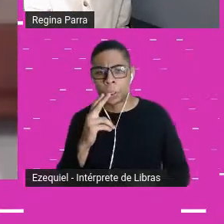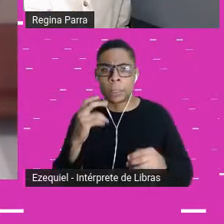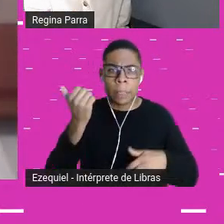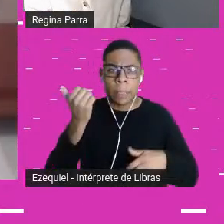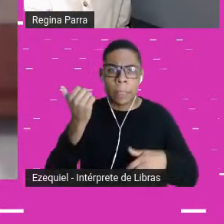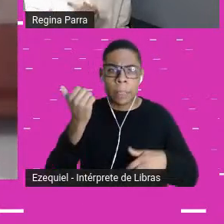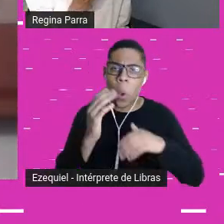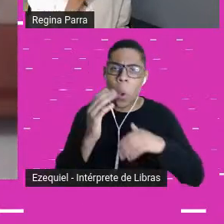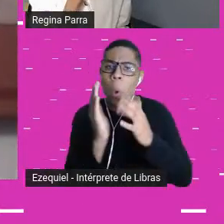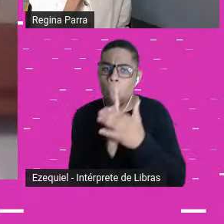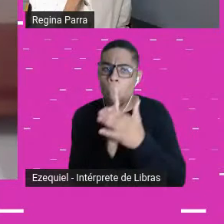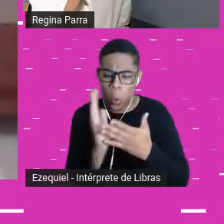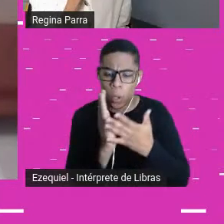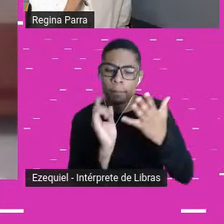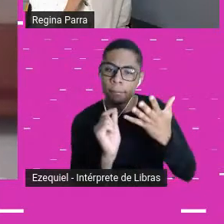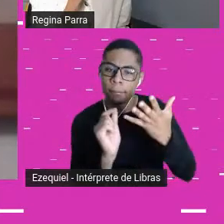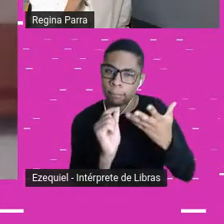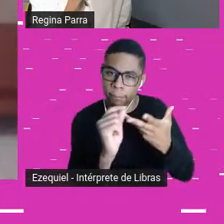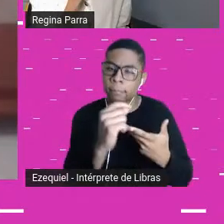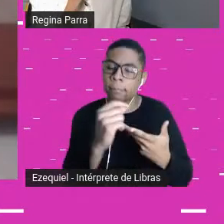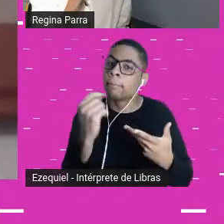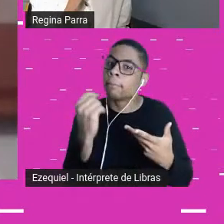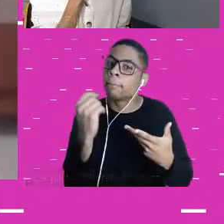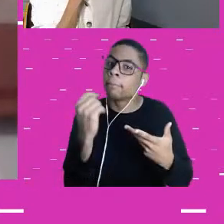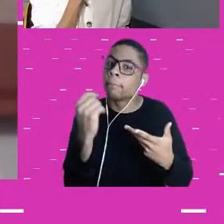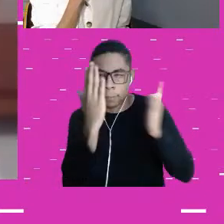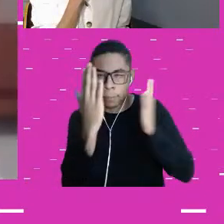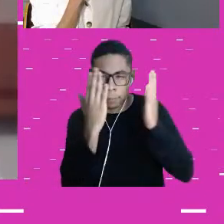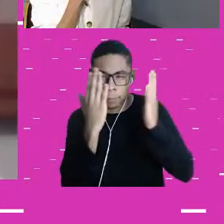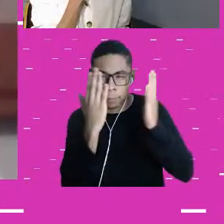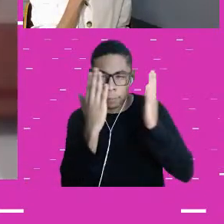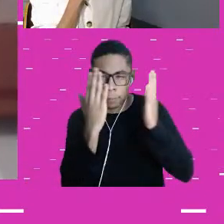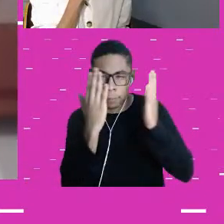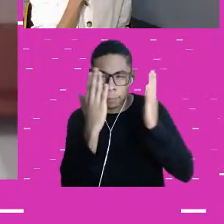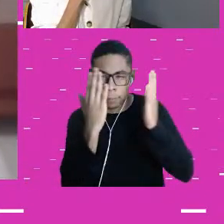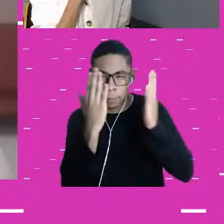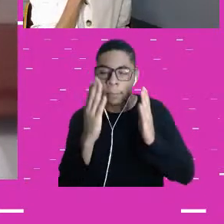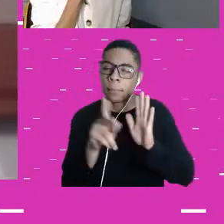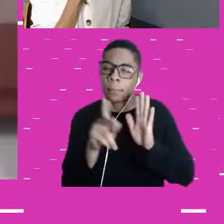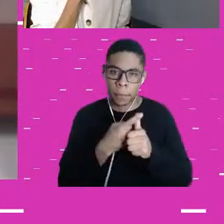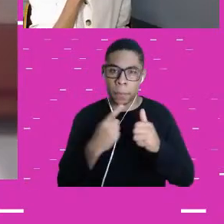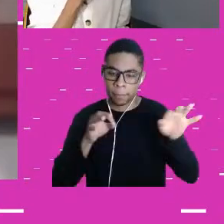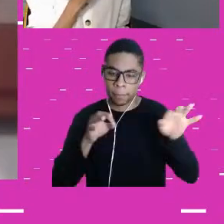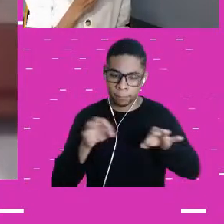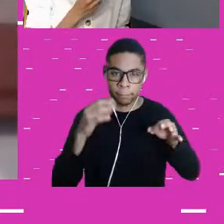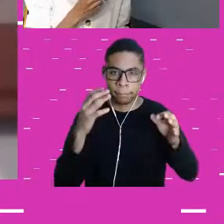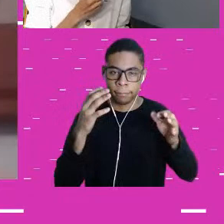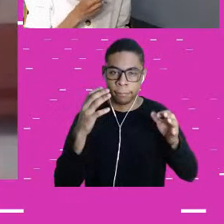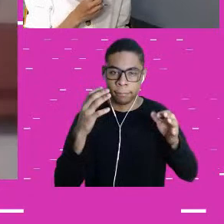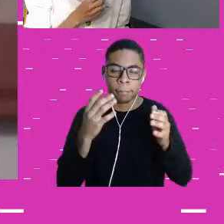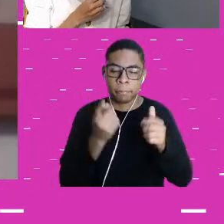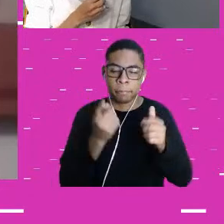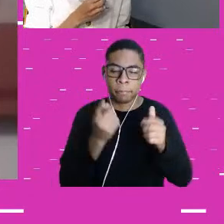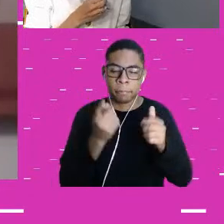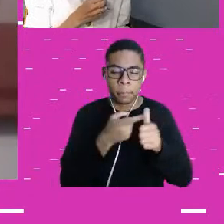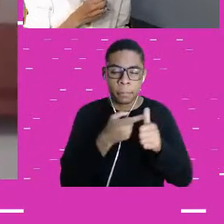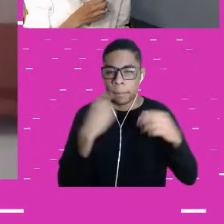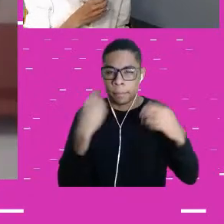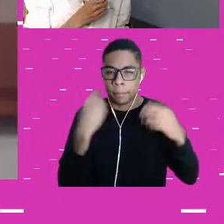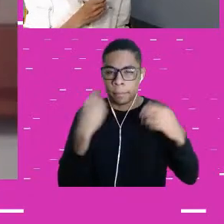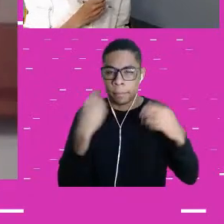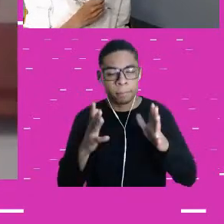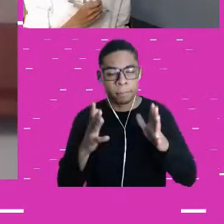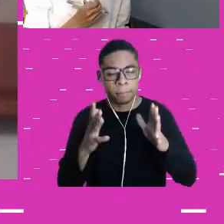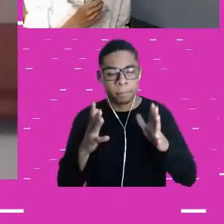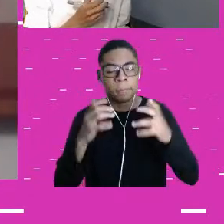concepção né, da primeira montagem, enfim, da primeira versão. E acho que tem esses dois